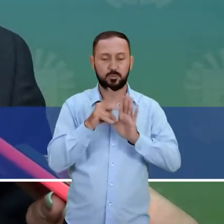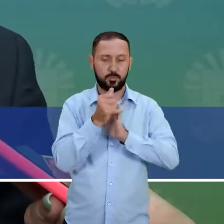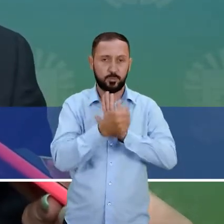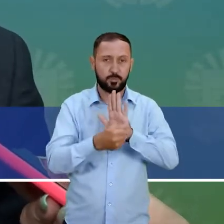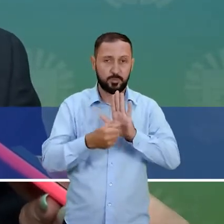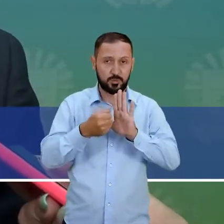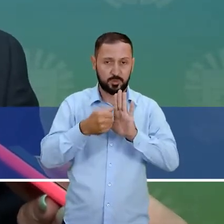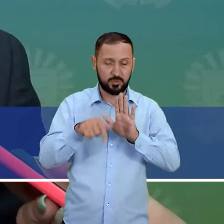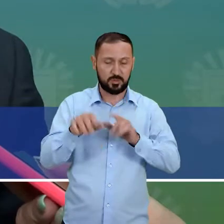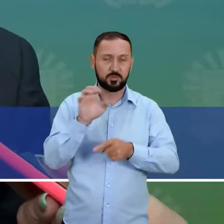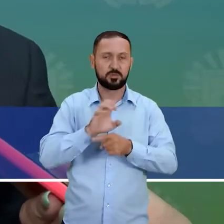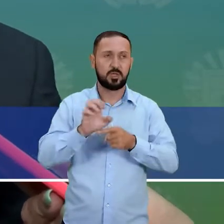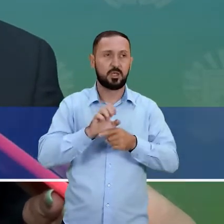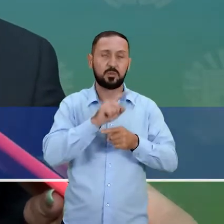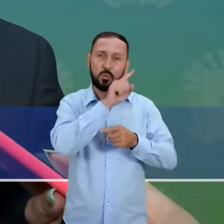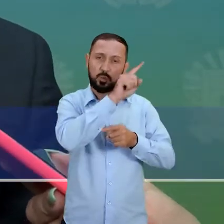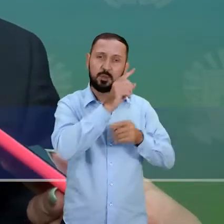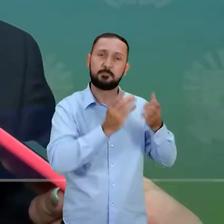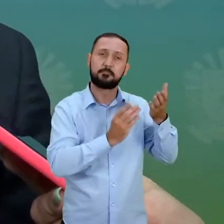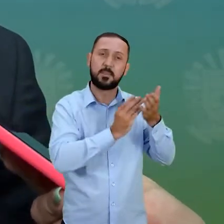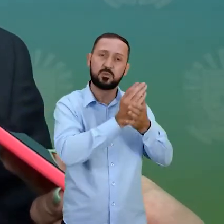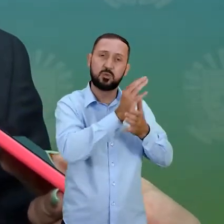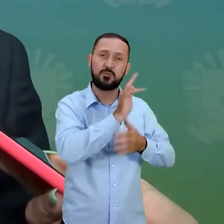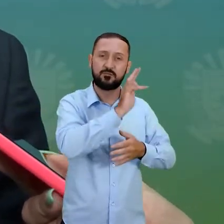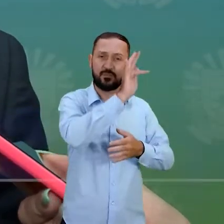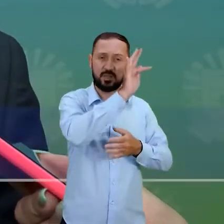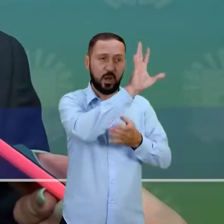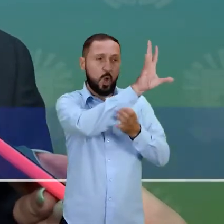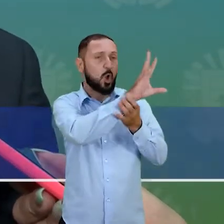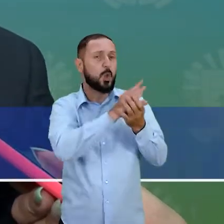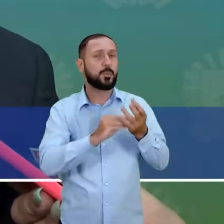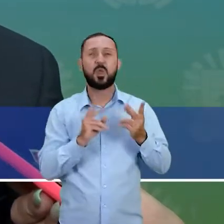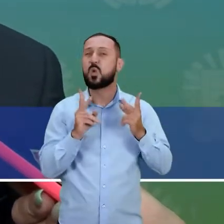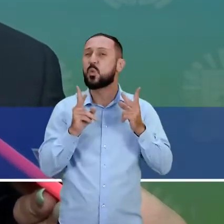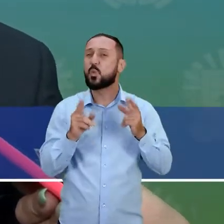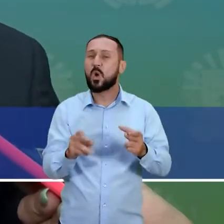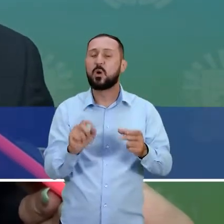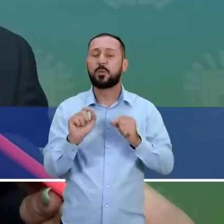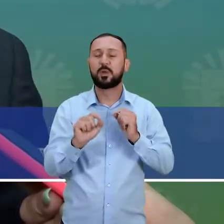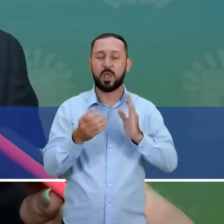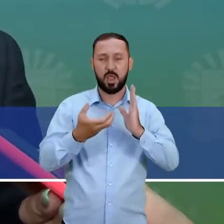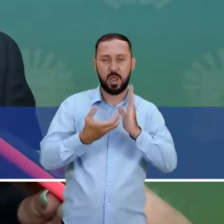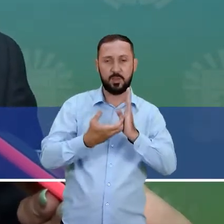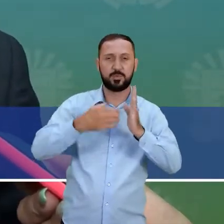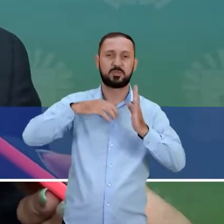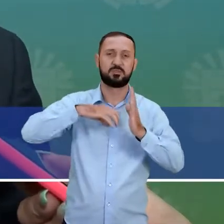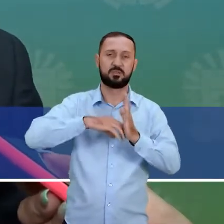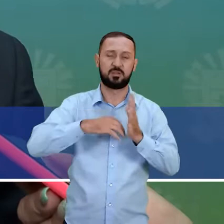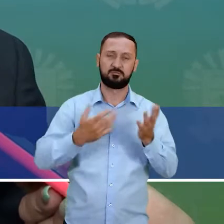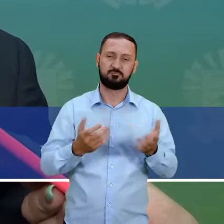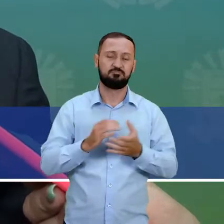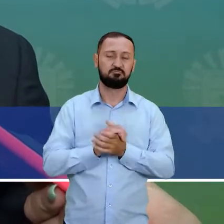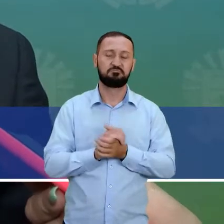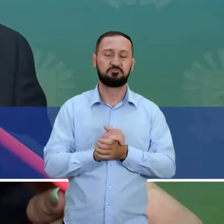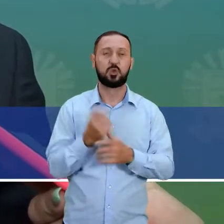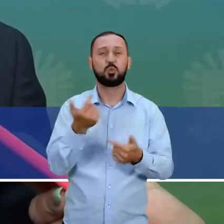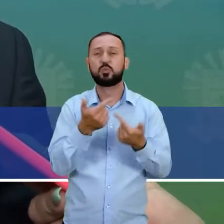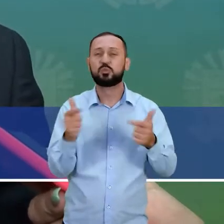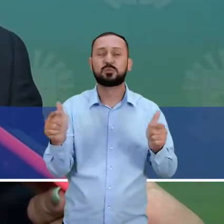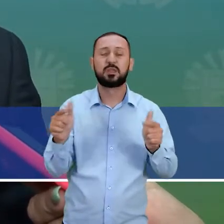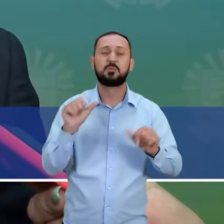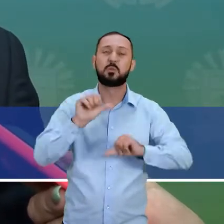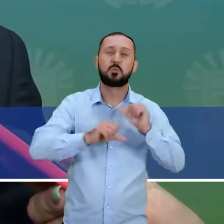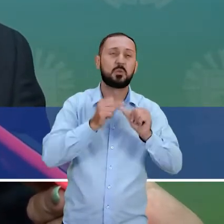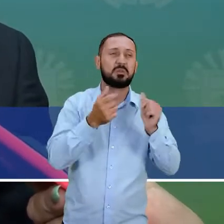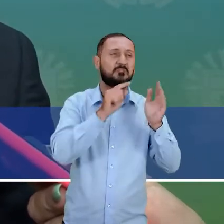repete na íntegra aquilo que foi aprovado pela Câmara e pelo Senado da República. Não há